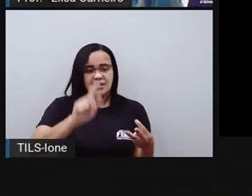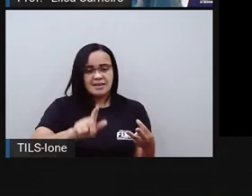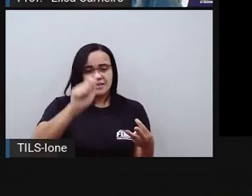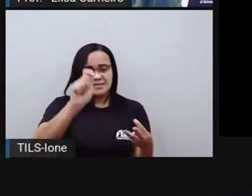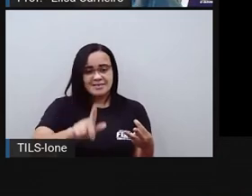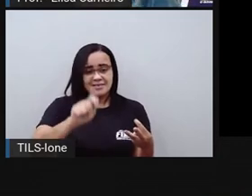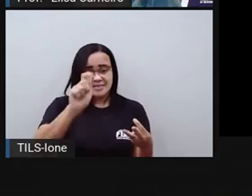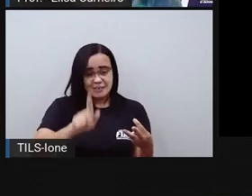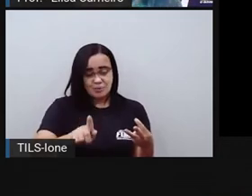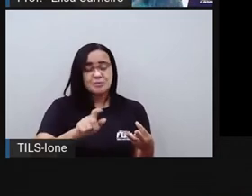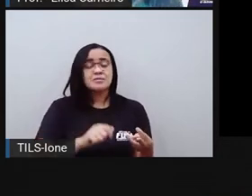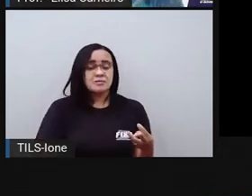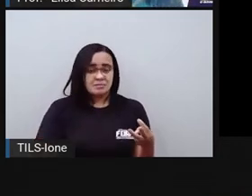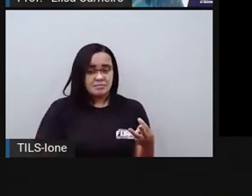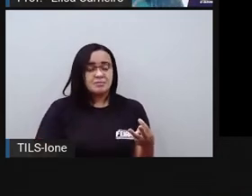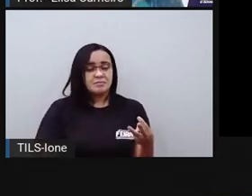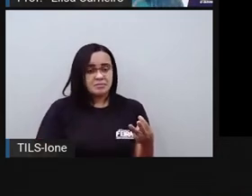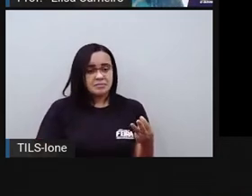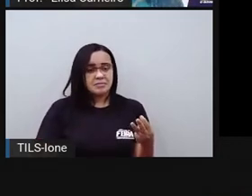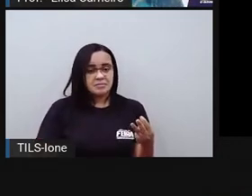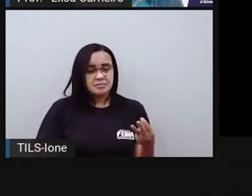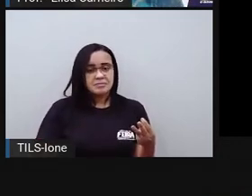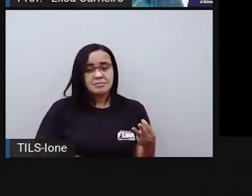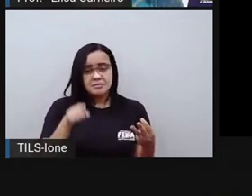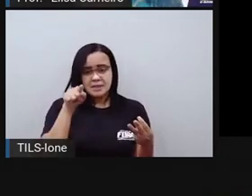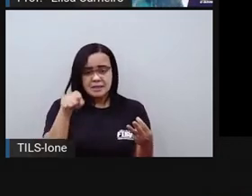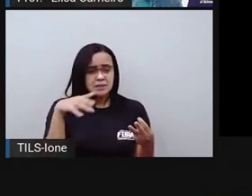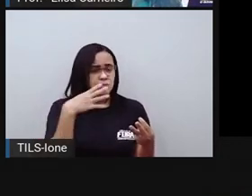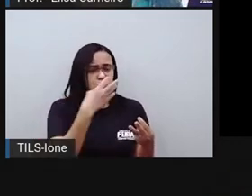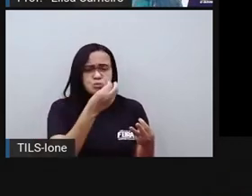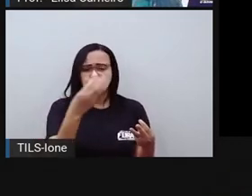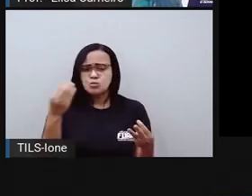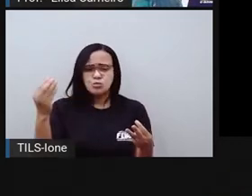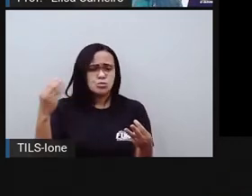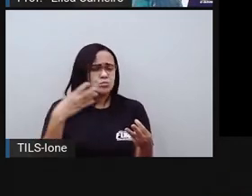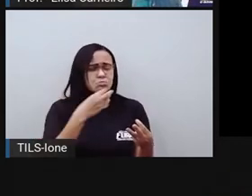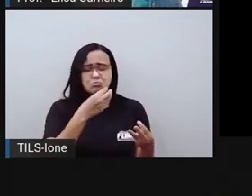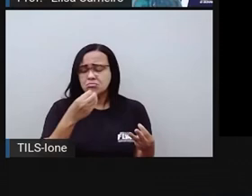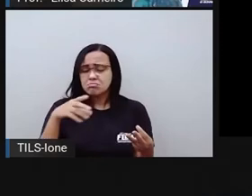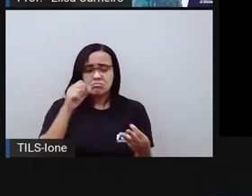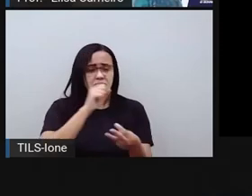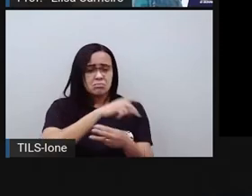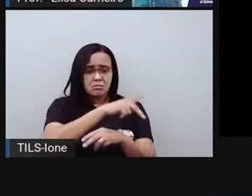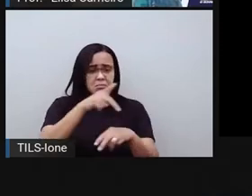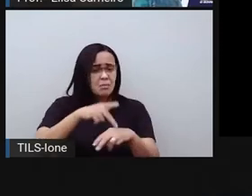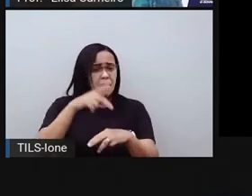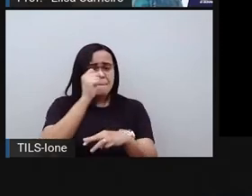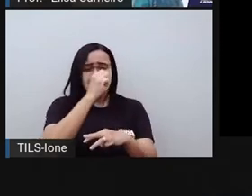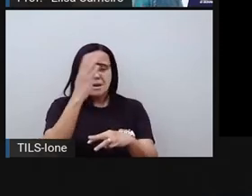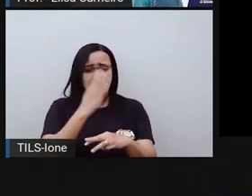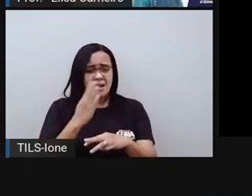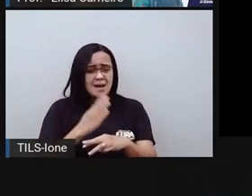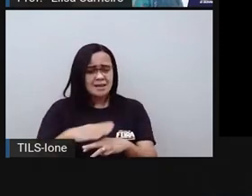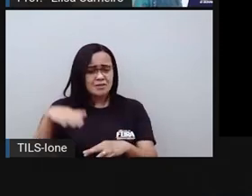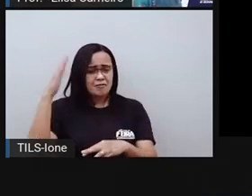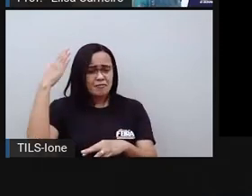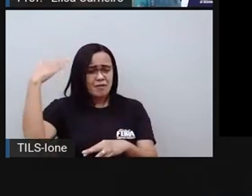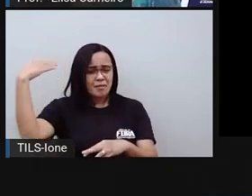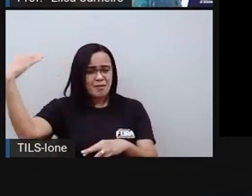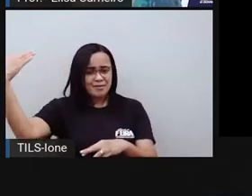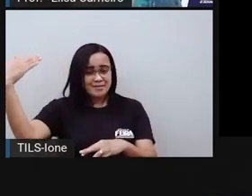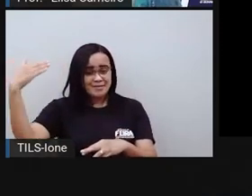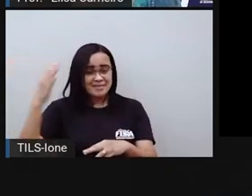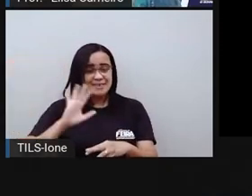azul. Que é muito, muito famosa aqui no Brasil, né? Mas que a gente tem que ter muito cuidado com ela,